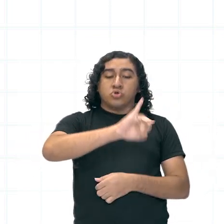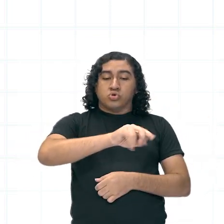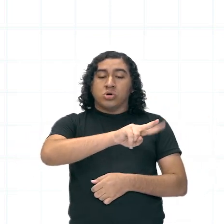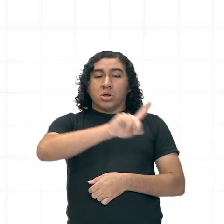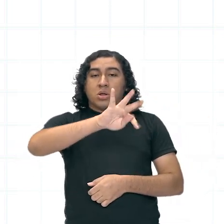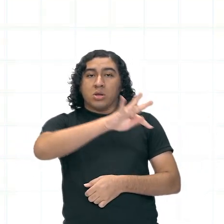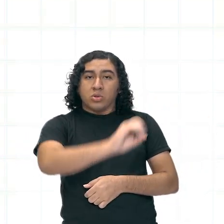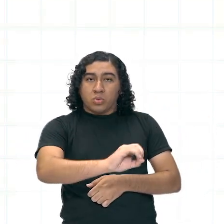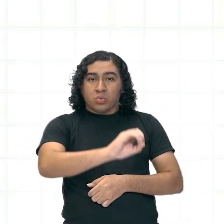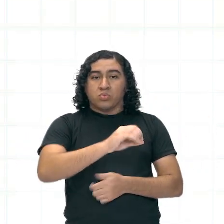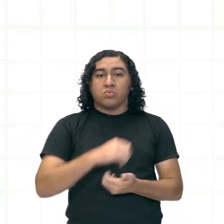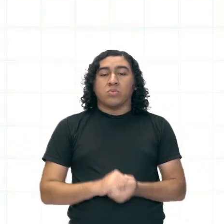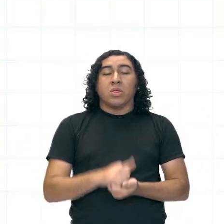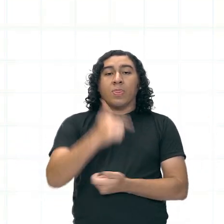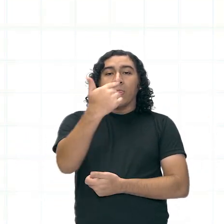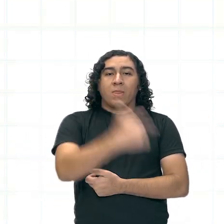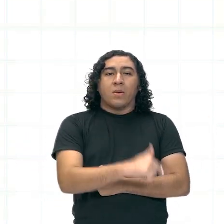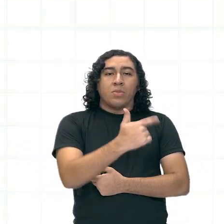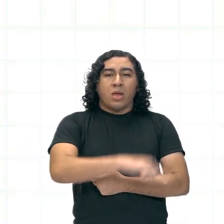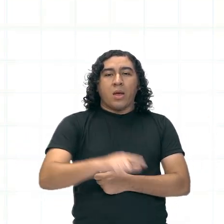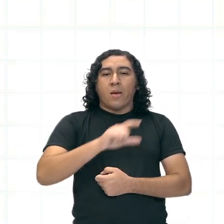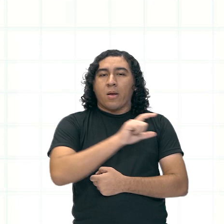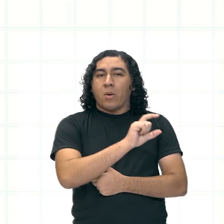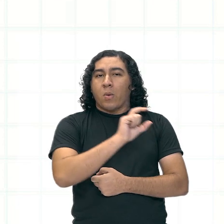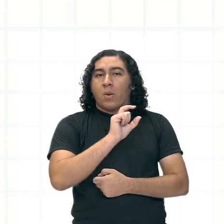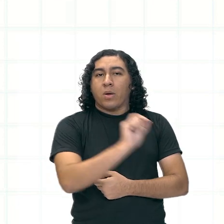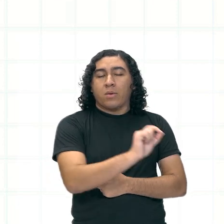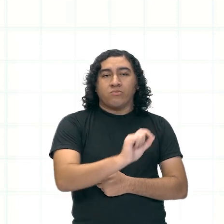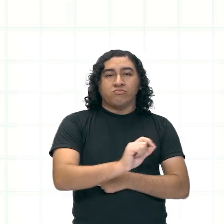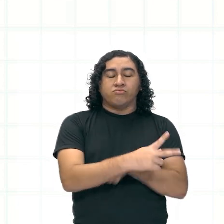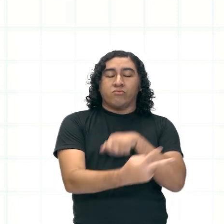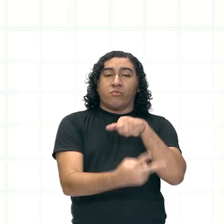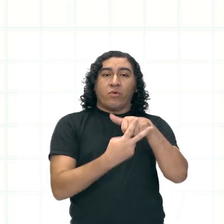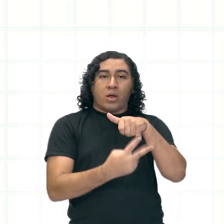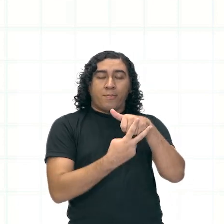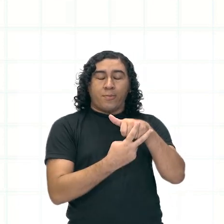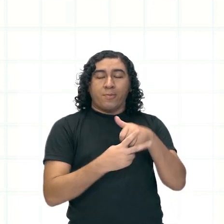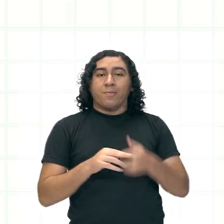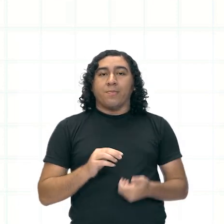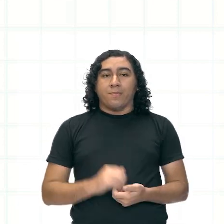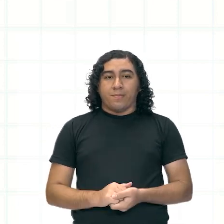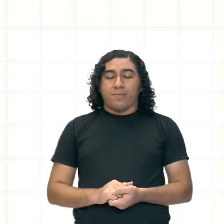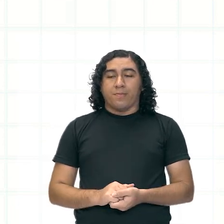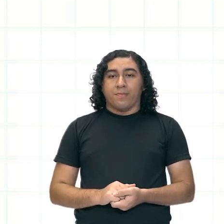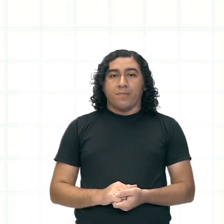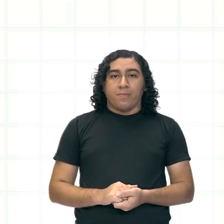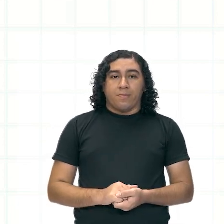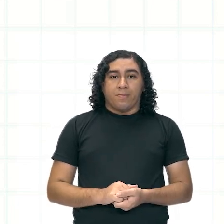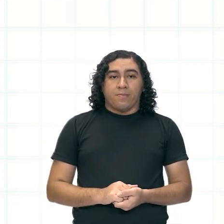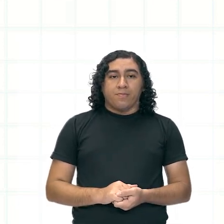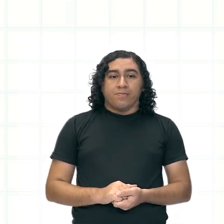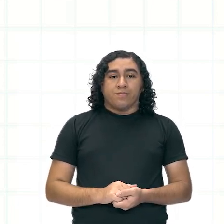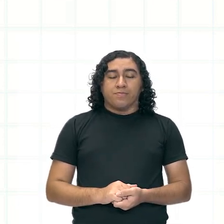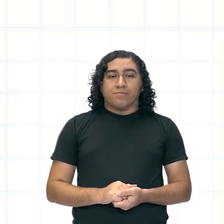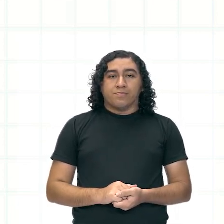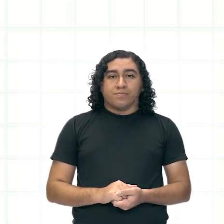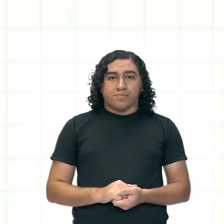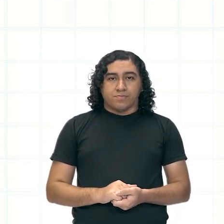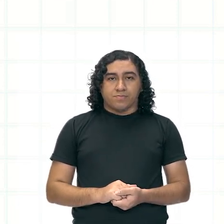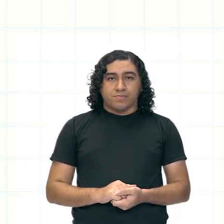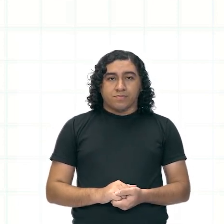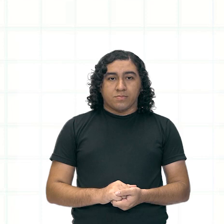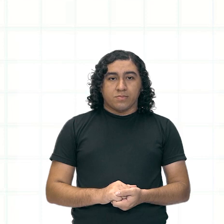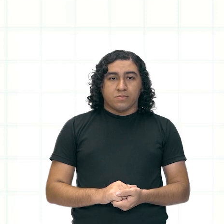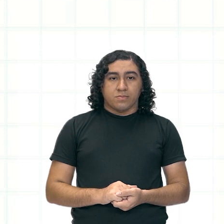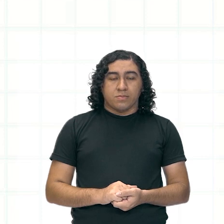a parte que não possui, certo, o verbo da oração, ok? E aí, quando a gente